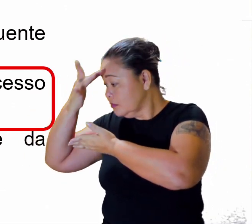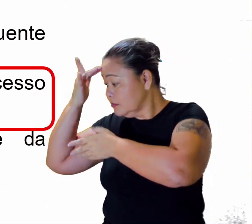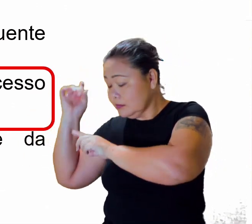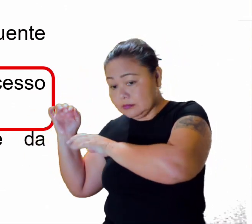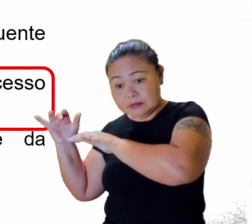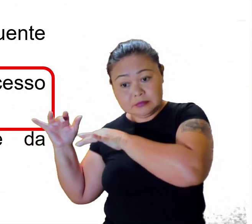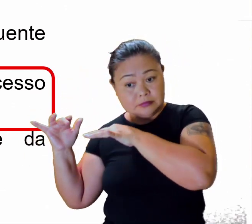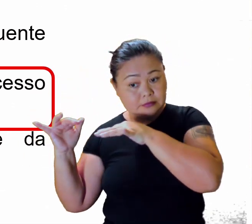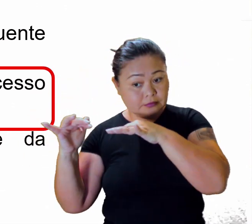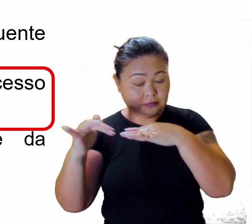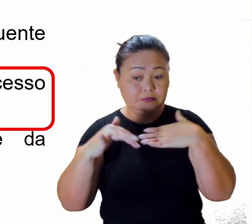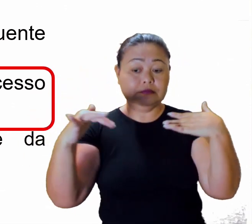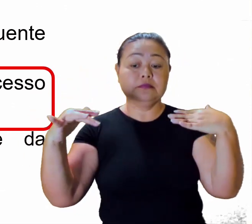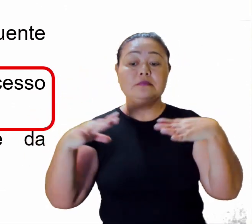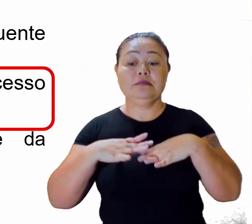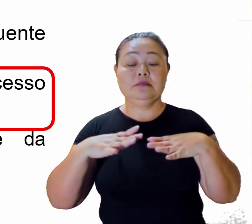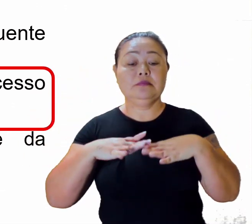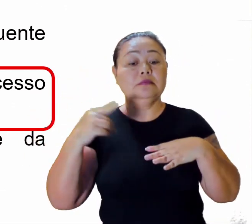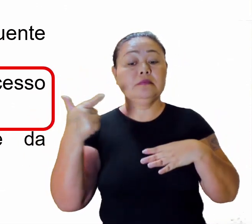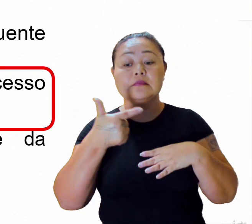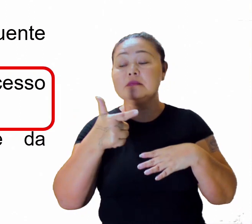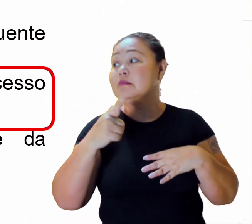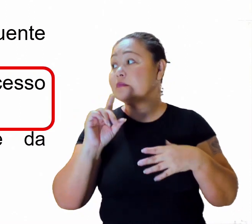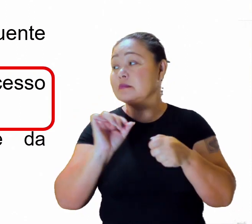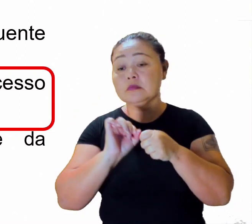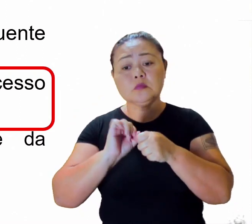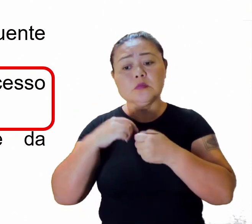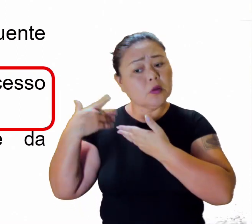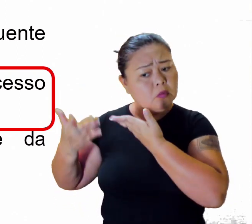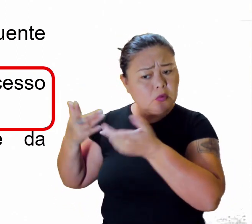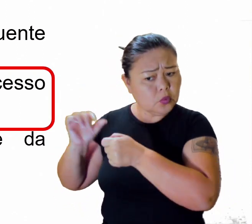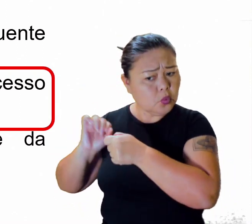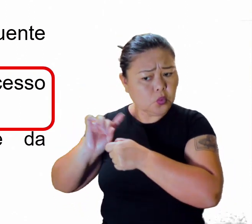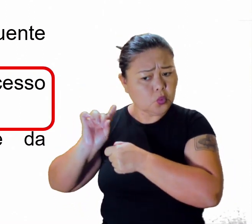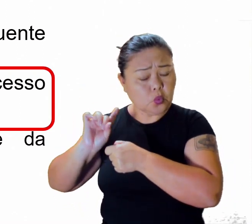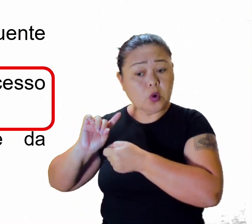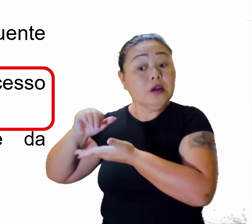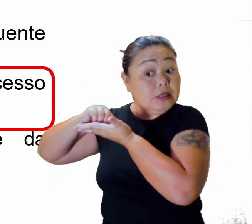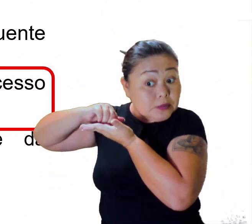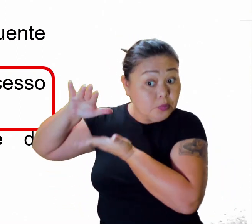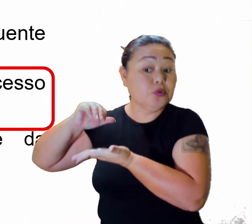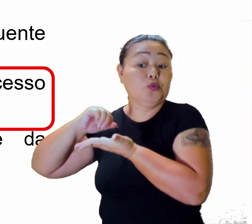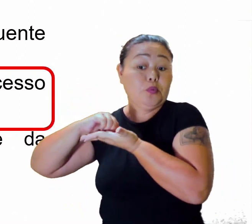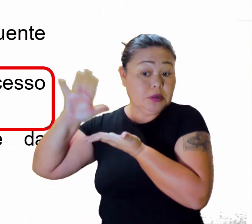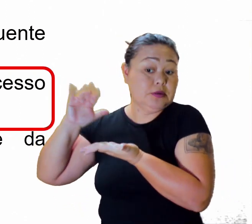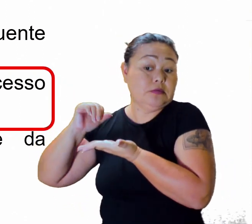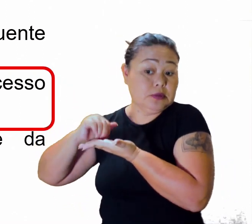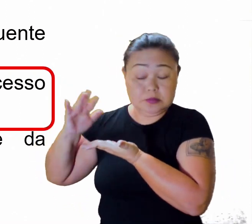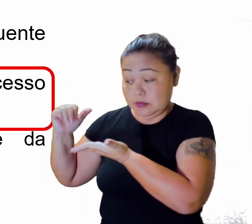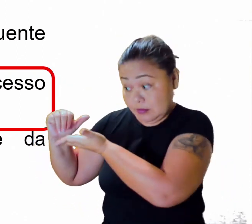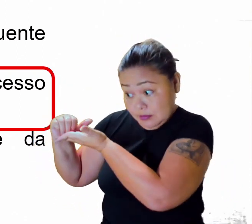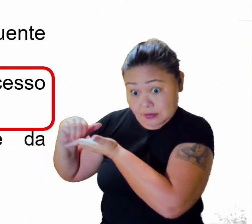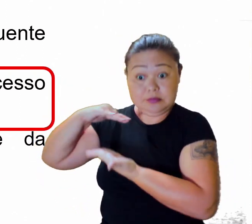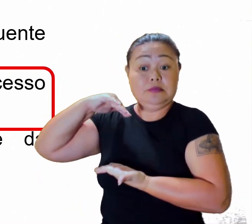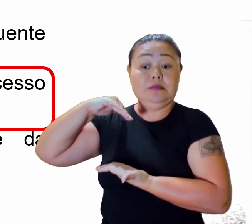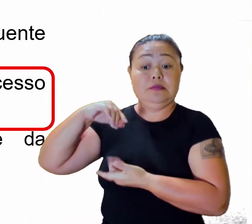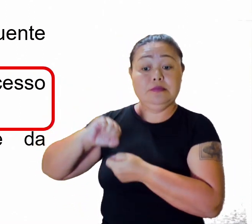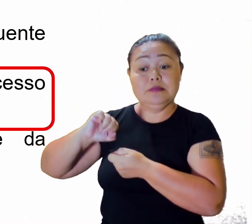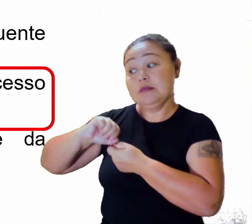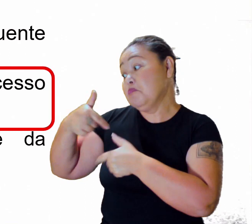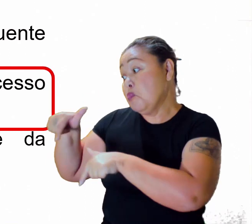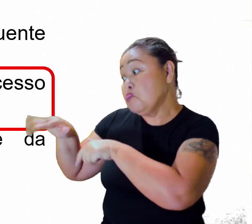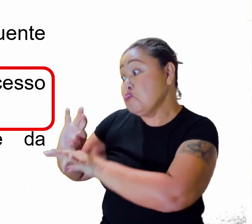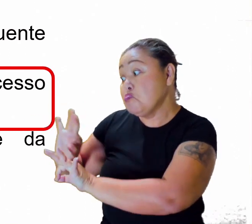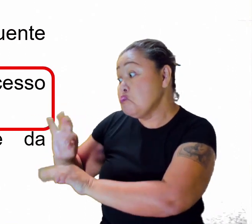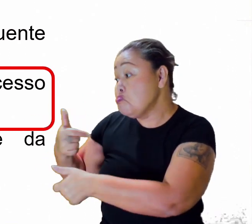para a cidade. Outra situação. Às vezes nem motivou, né, Rogério? Às vezes expulsou mesmo, Expulsou. né? Expulsou. Justamente. Porque agora ele ficou